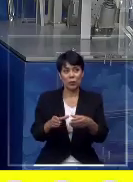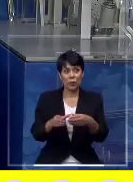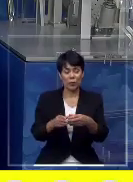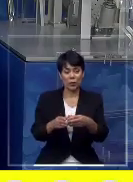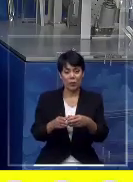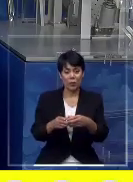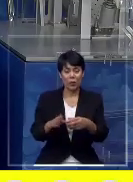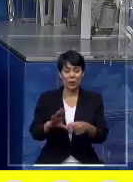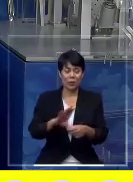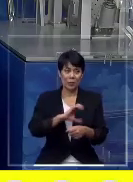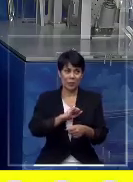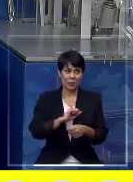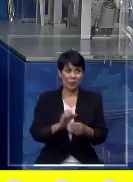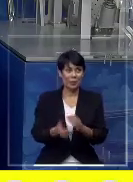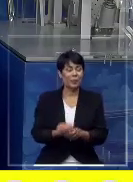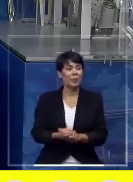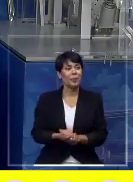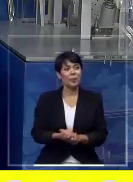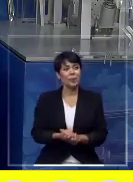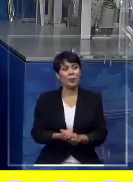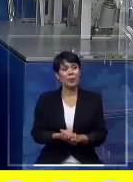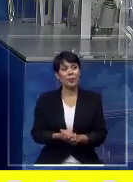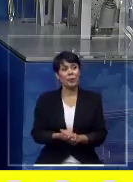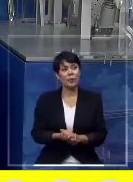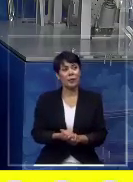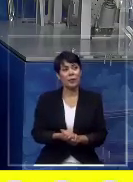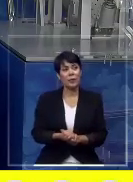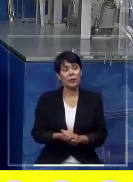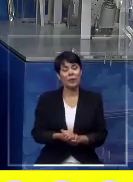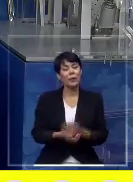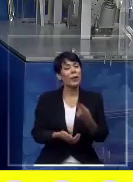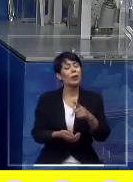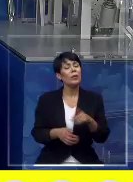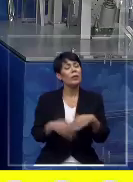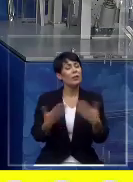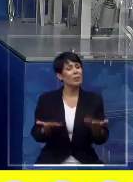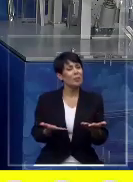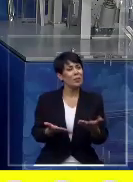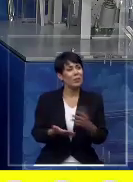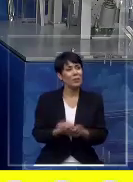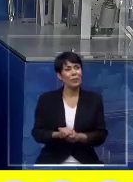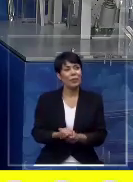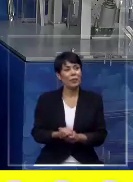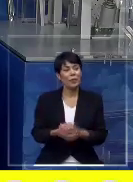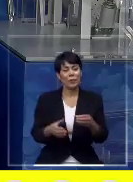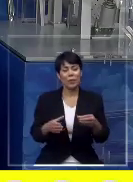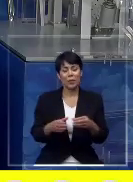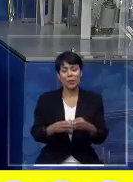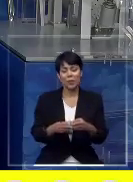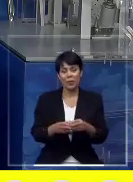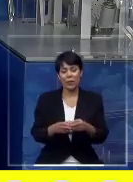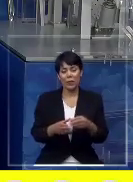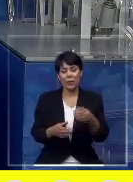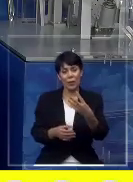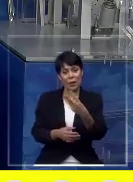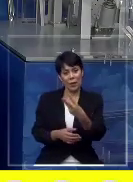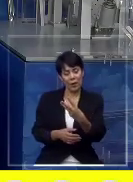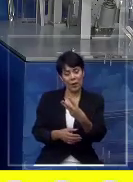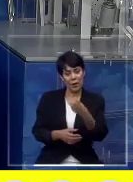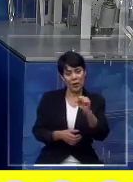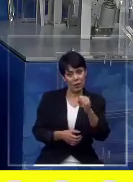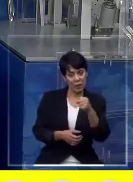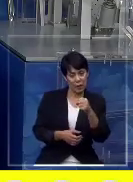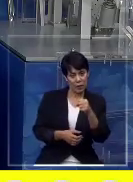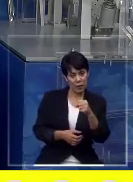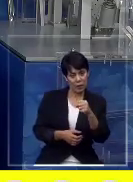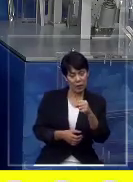do time do coração. Estamos na torcida. Qual é o seu time do coração? Bola cinza, número